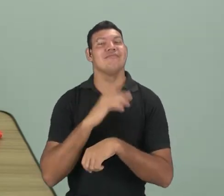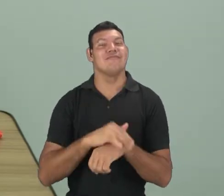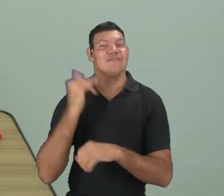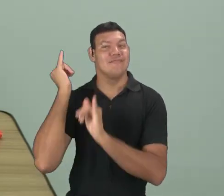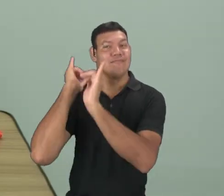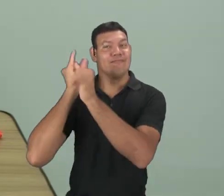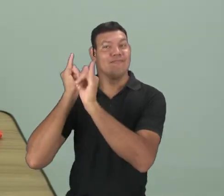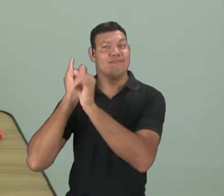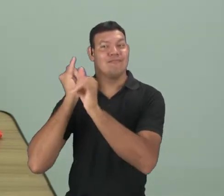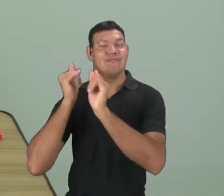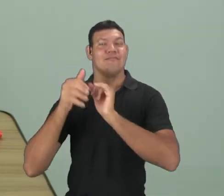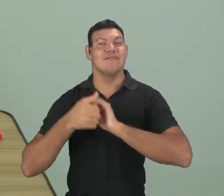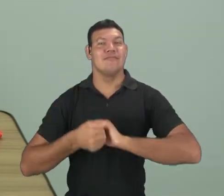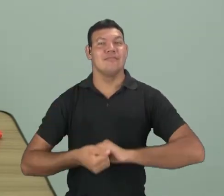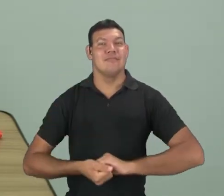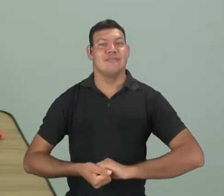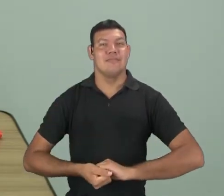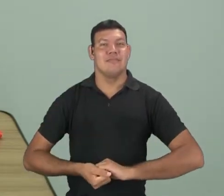histórias.